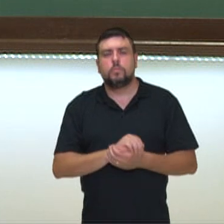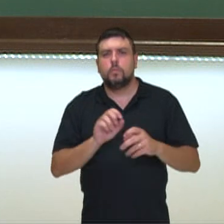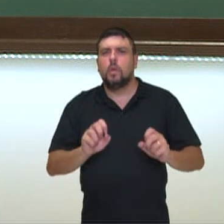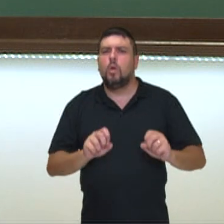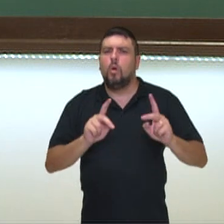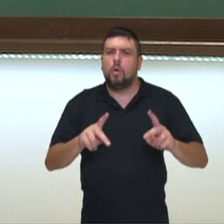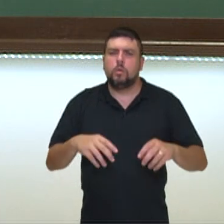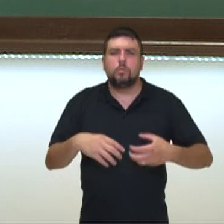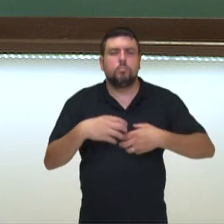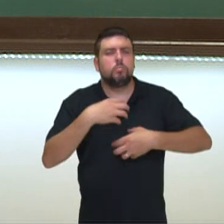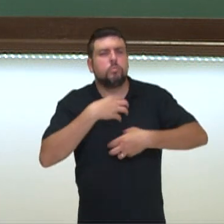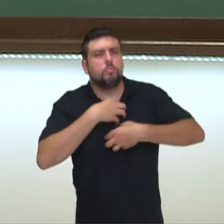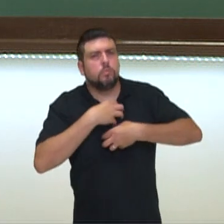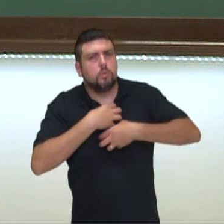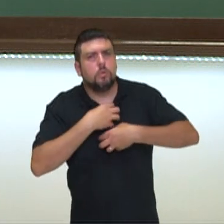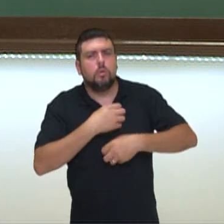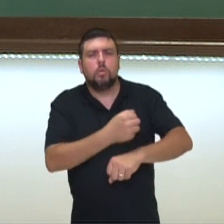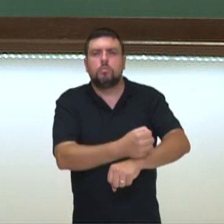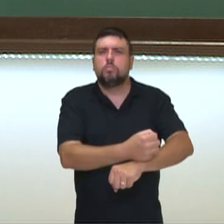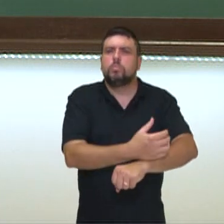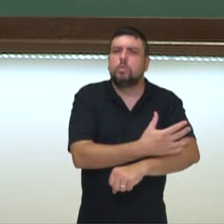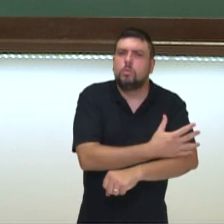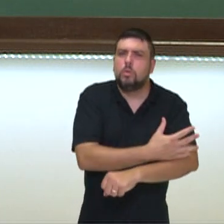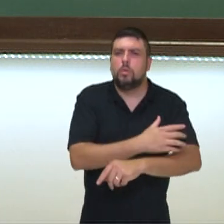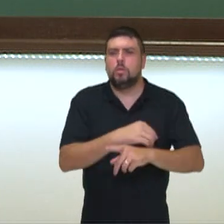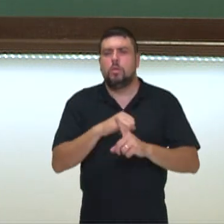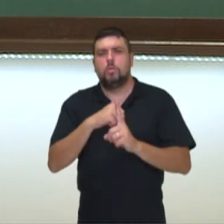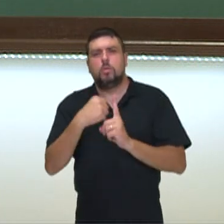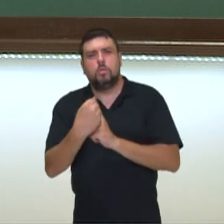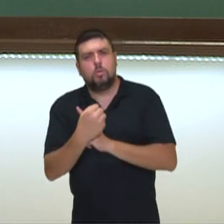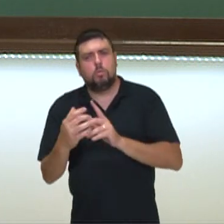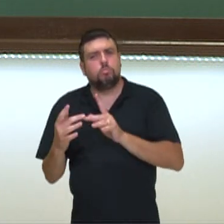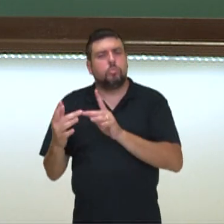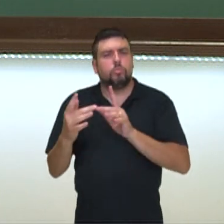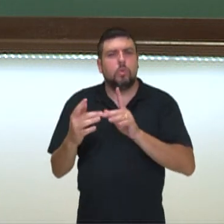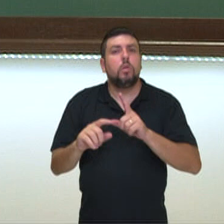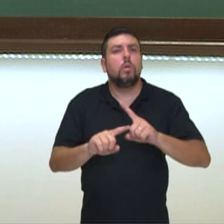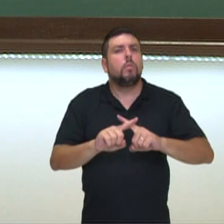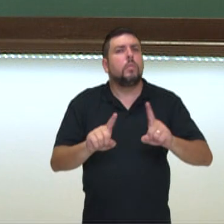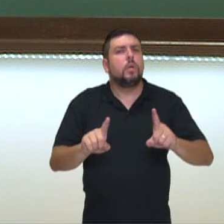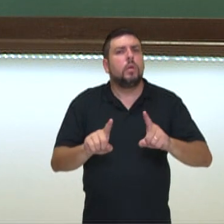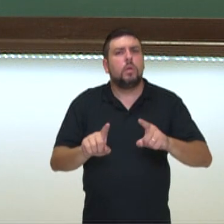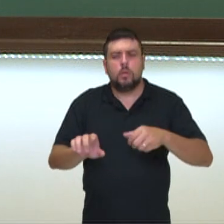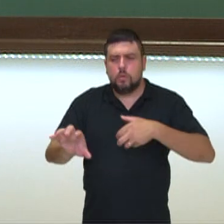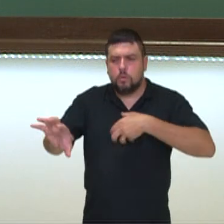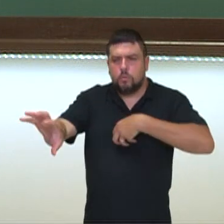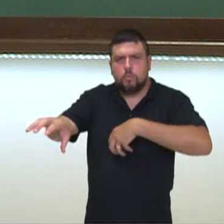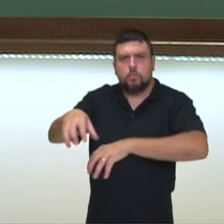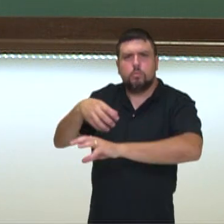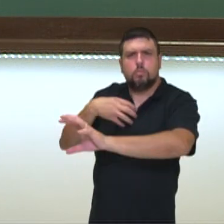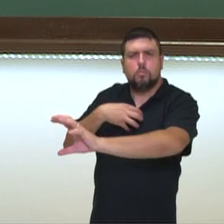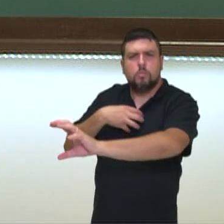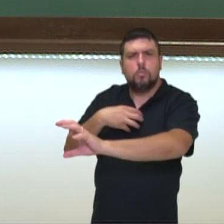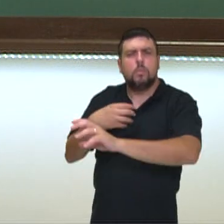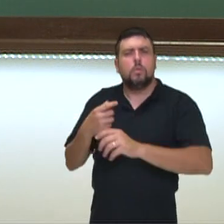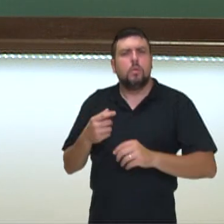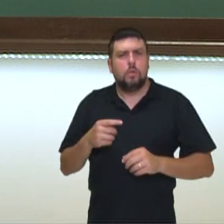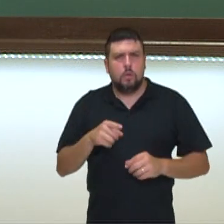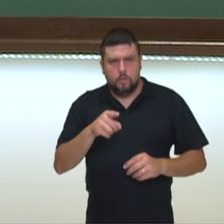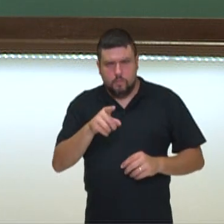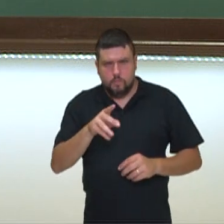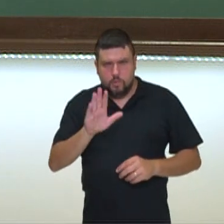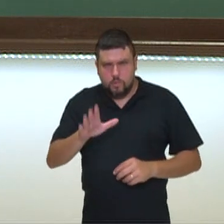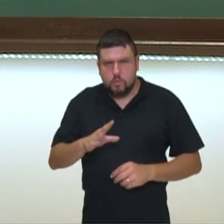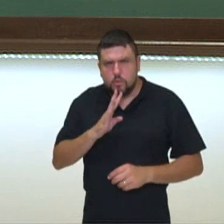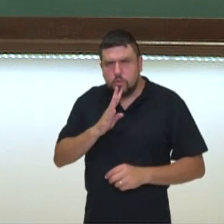sentimentos, emoções, a questão do social, Mas e empatia? Eu tenho certeza que vocês já